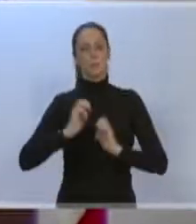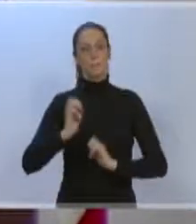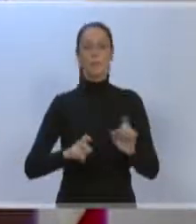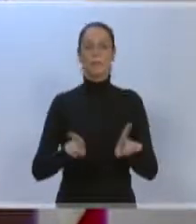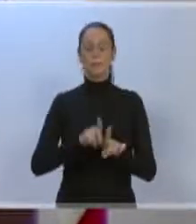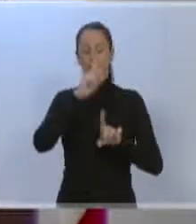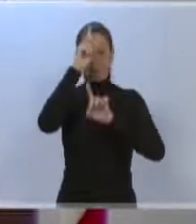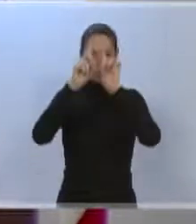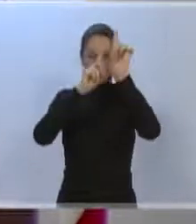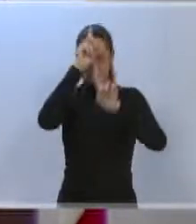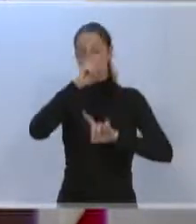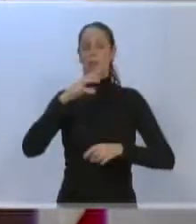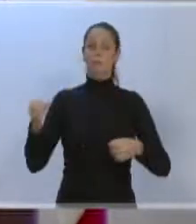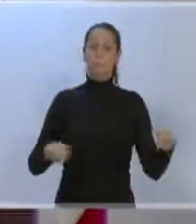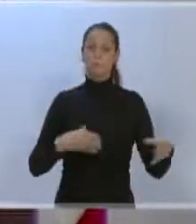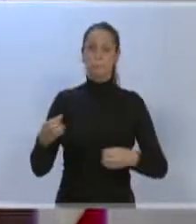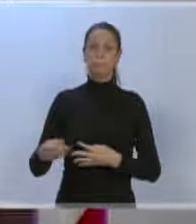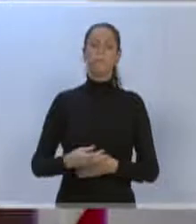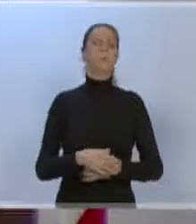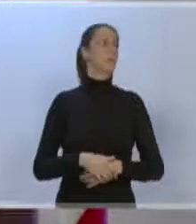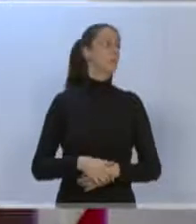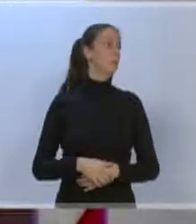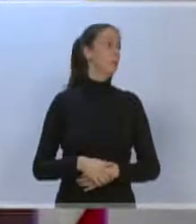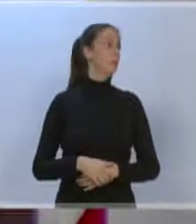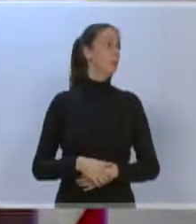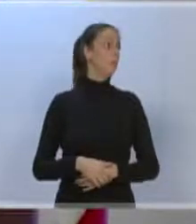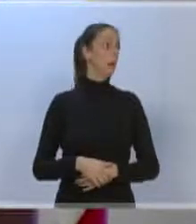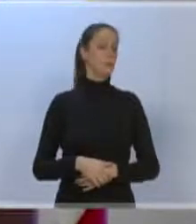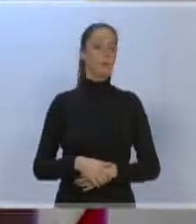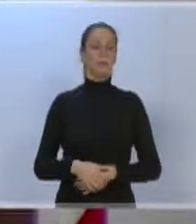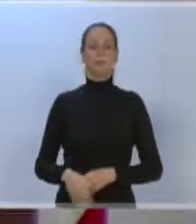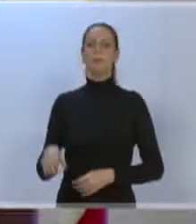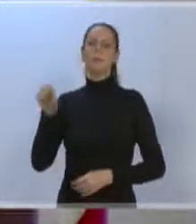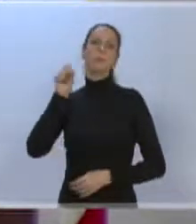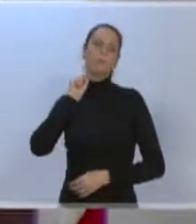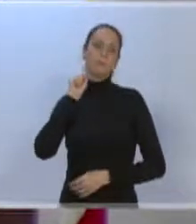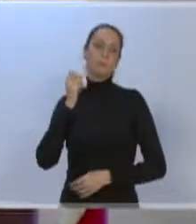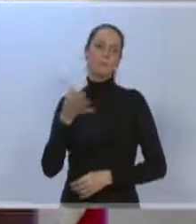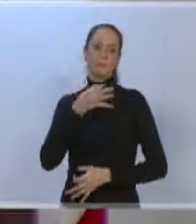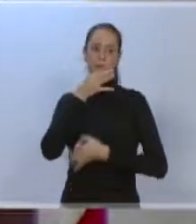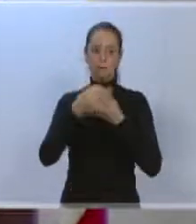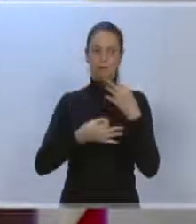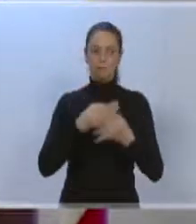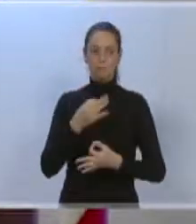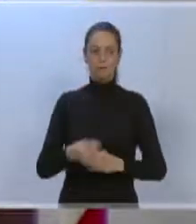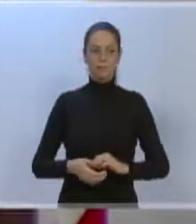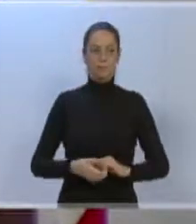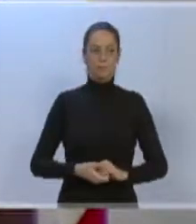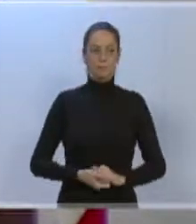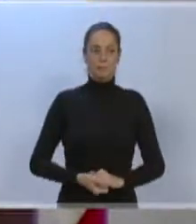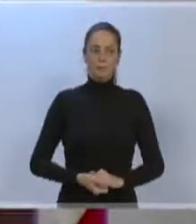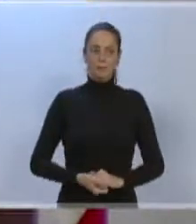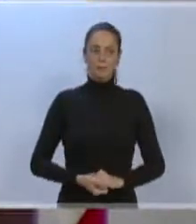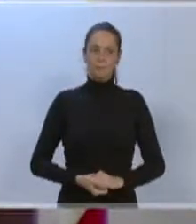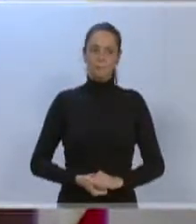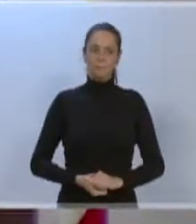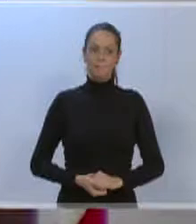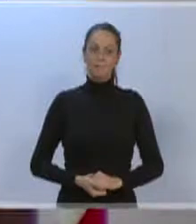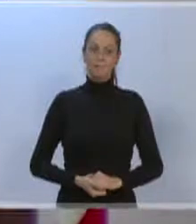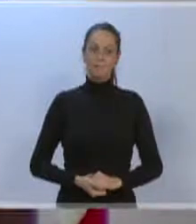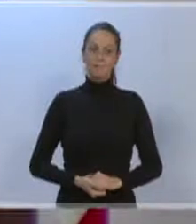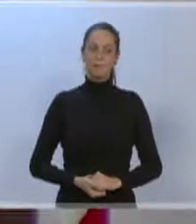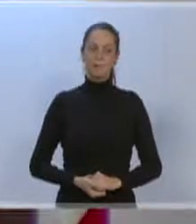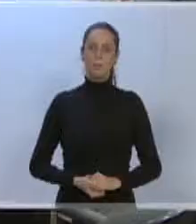idéias acho que o vereador sílvio cinema é uma parte o conselho aparte o vereador se você mesmo vereador se viu sem vergonha